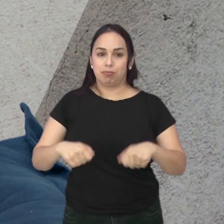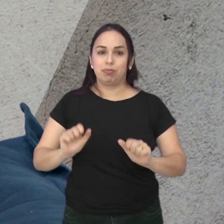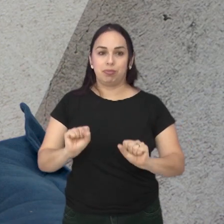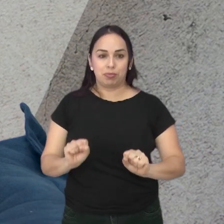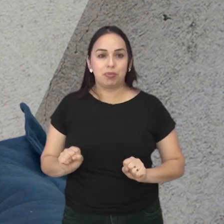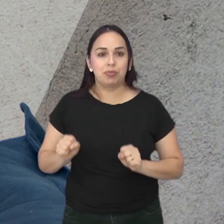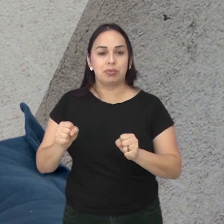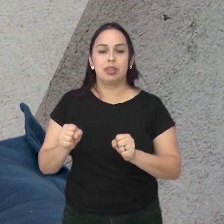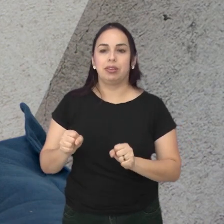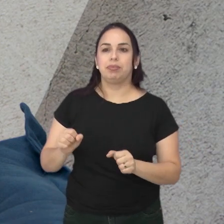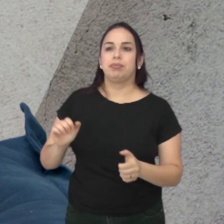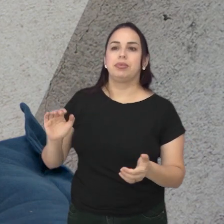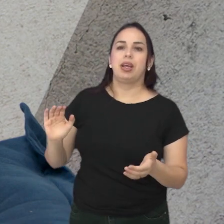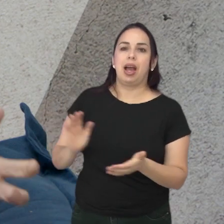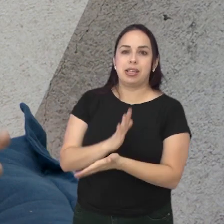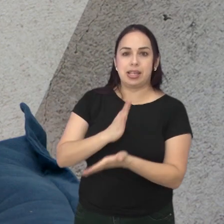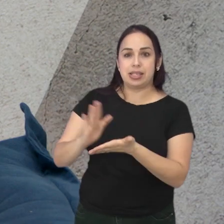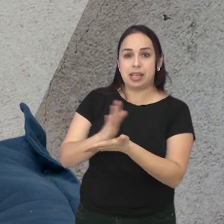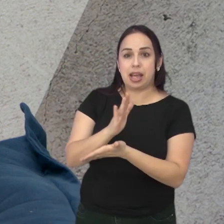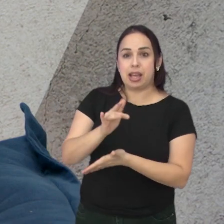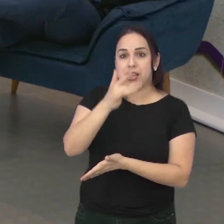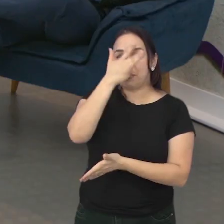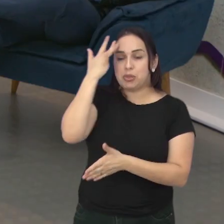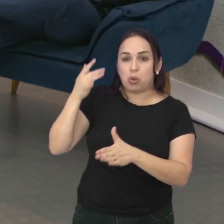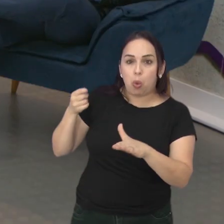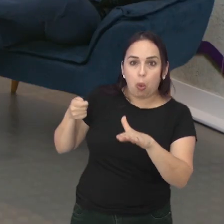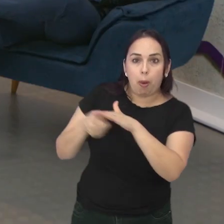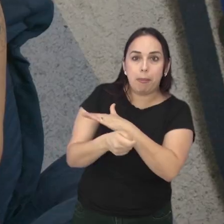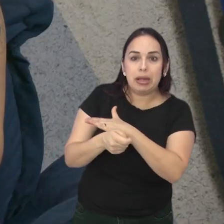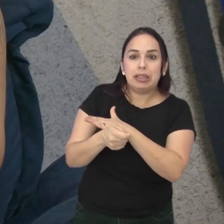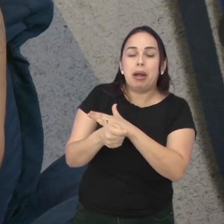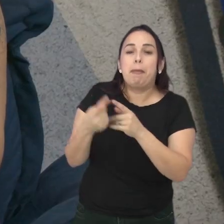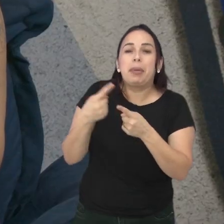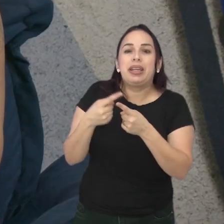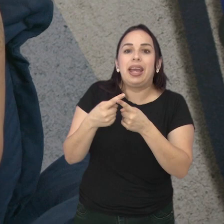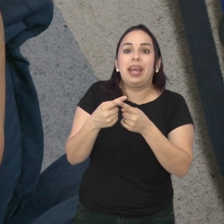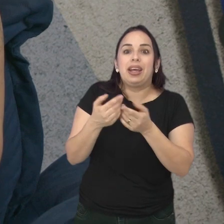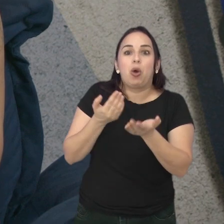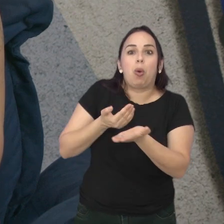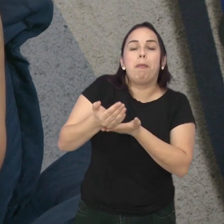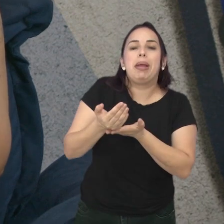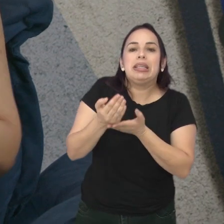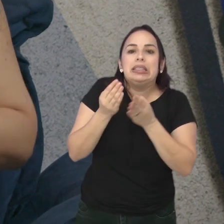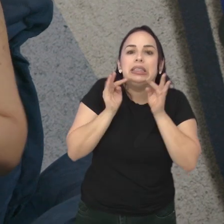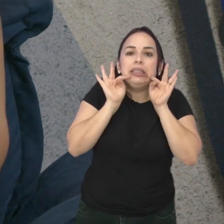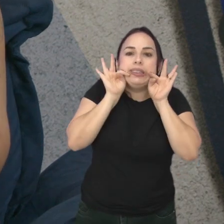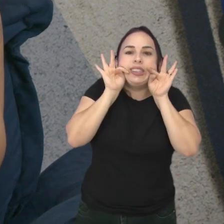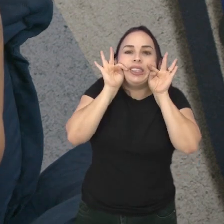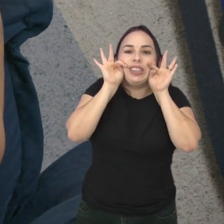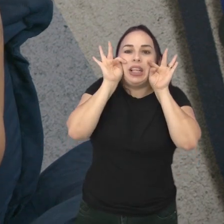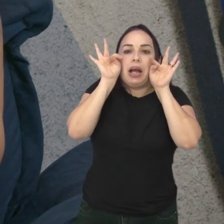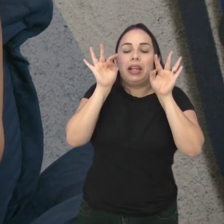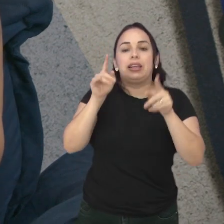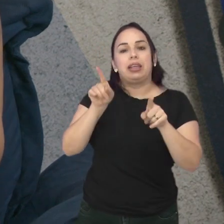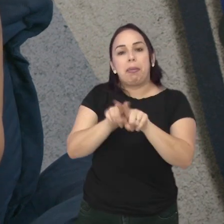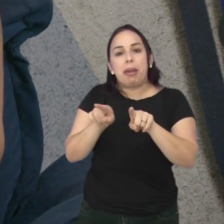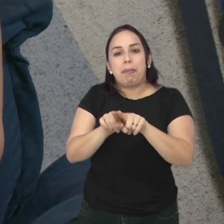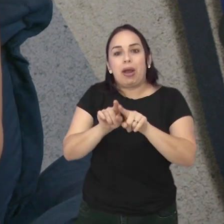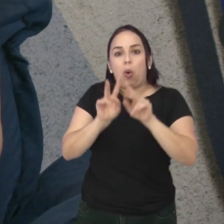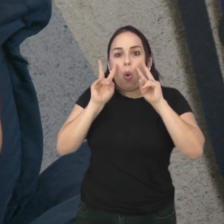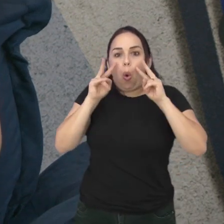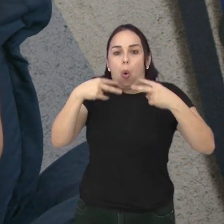essa questão da desinibição. Às vezes as pessoas entram até pela essa timidez, para desenvolver isso, né, para